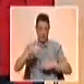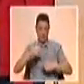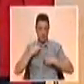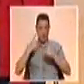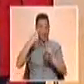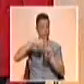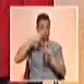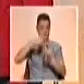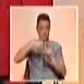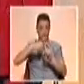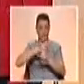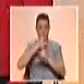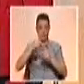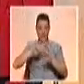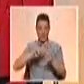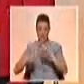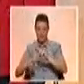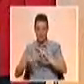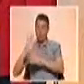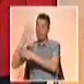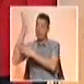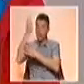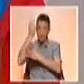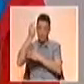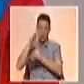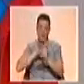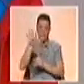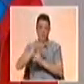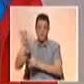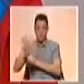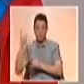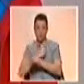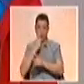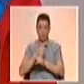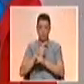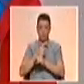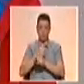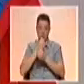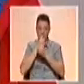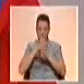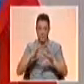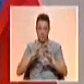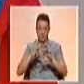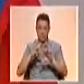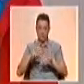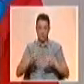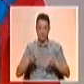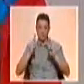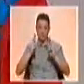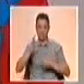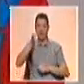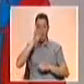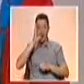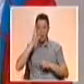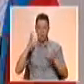muito positivo, porque realmente as alterações climáticas influenciam fatores fundamentais, como todos sabemos, perda de biodiversidade, disponibilidades da água,